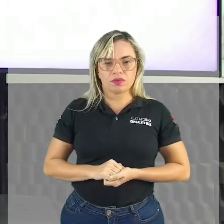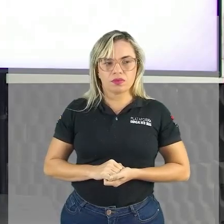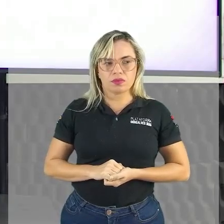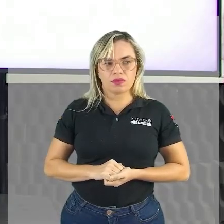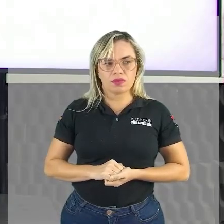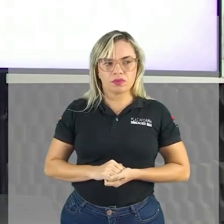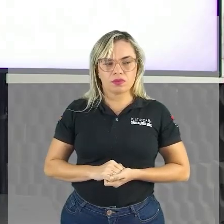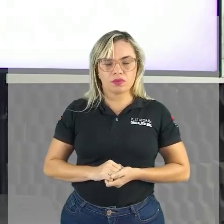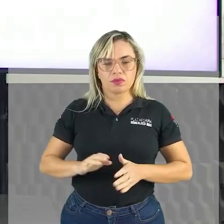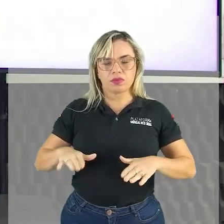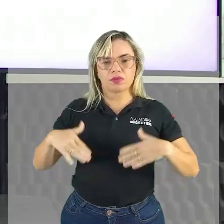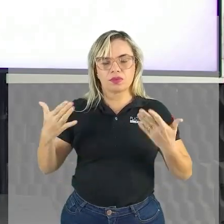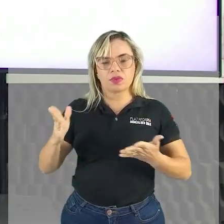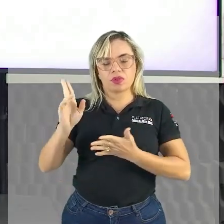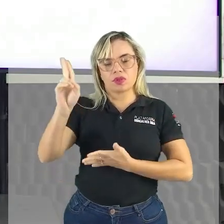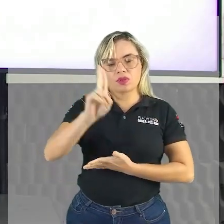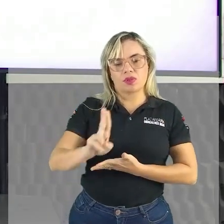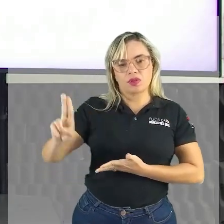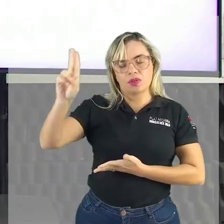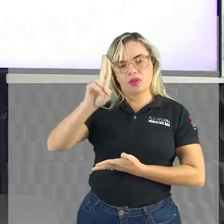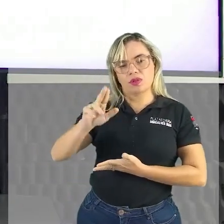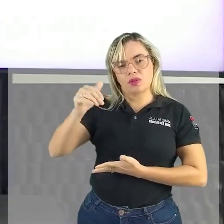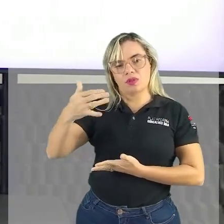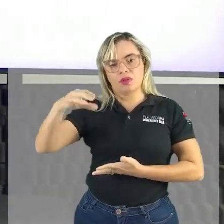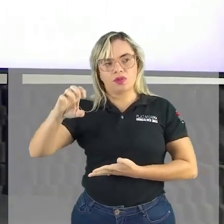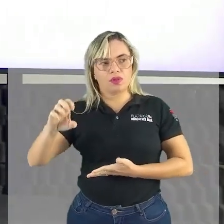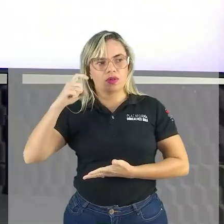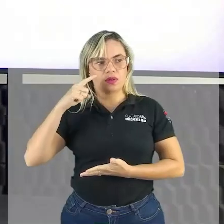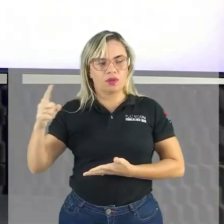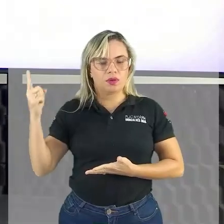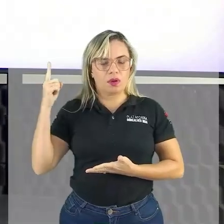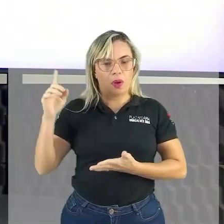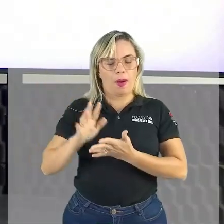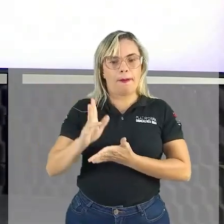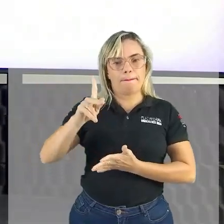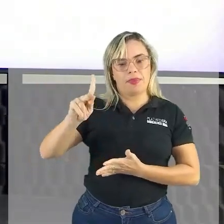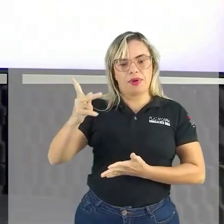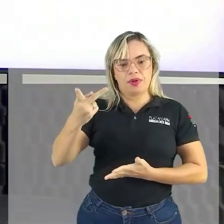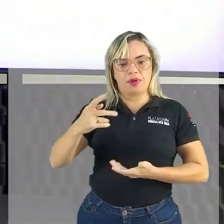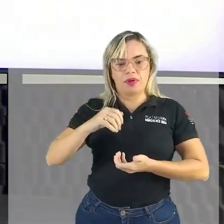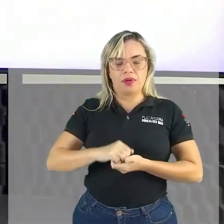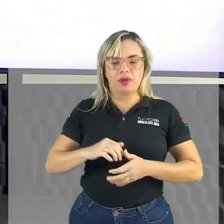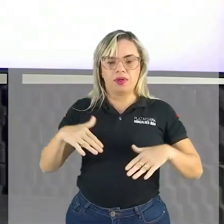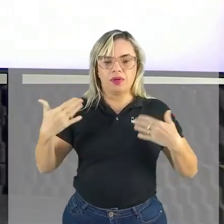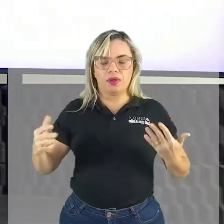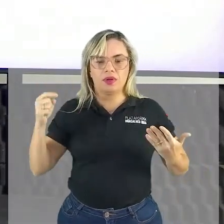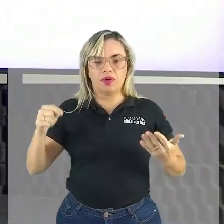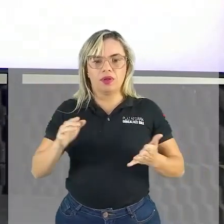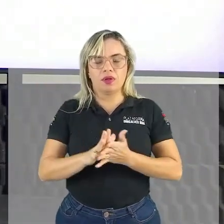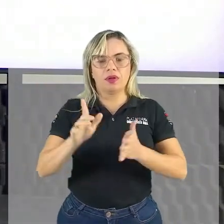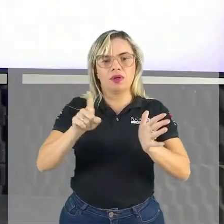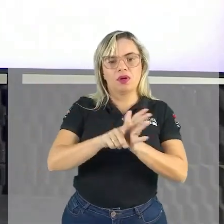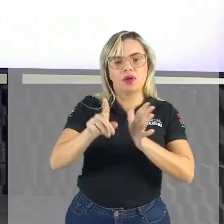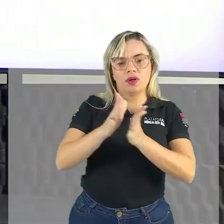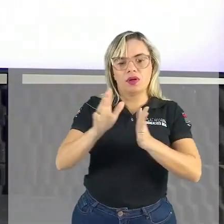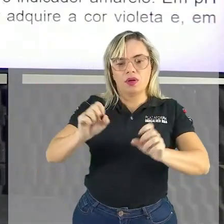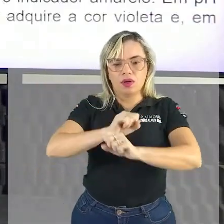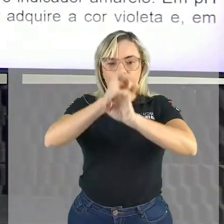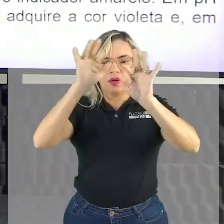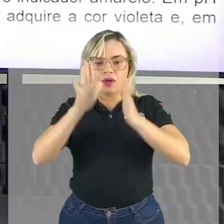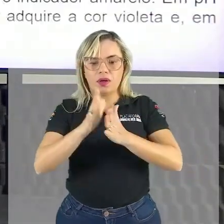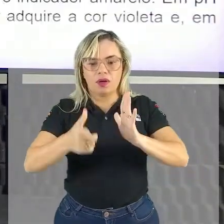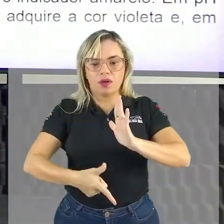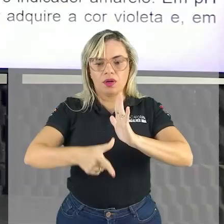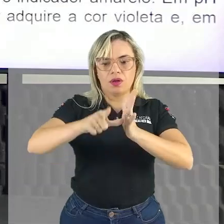E se por acaso eu estou usando uma base, o pH vem para cá. Só que a questão deixou bem claro para mim